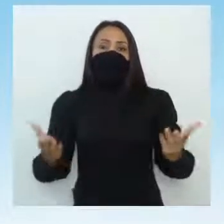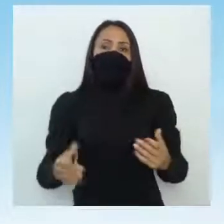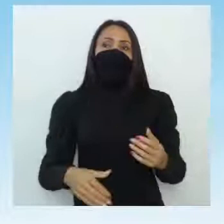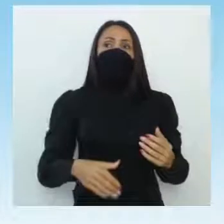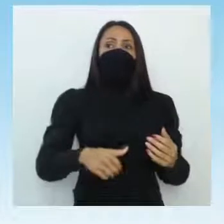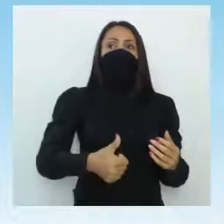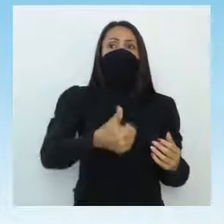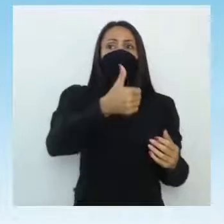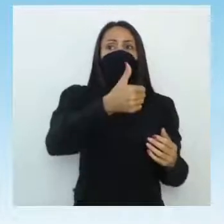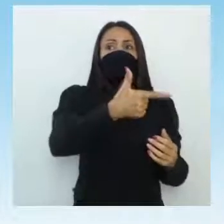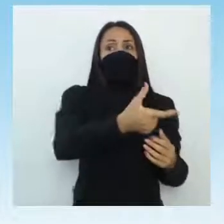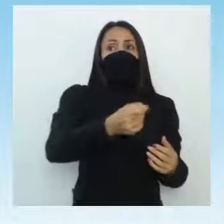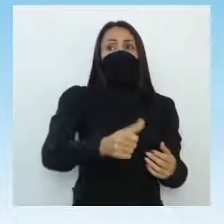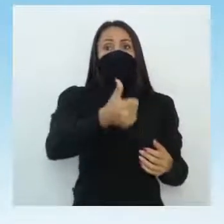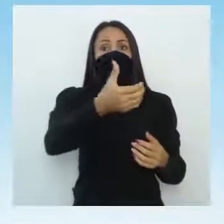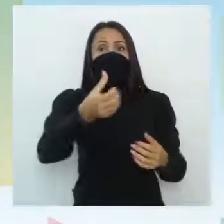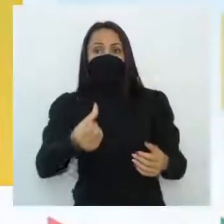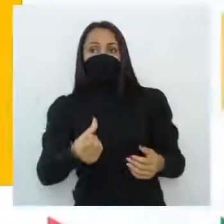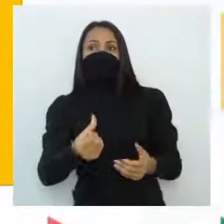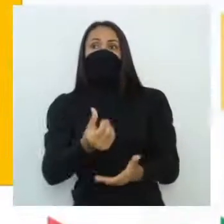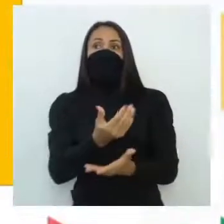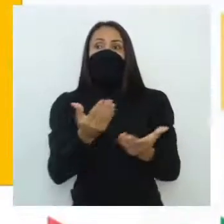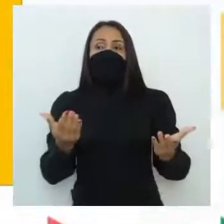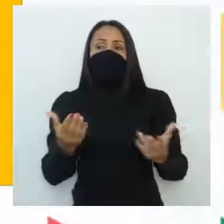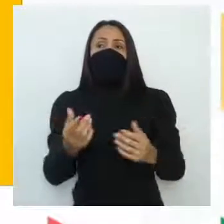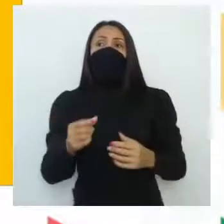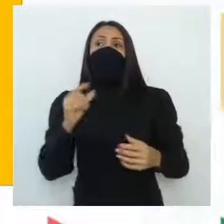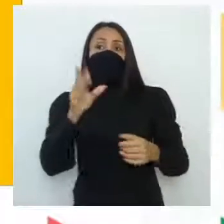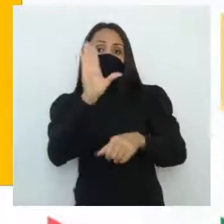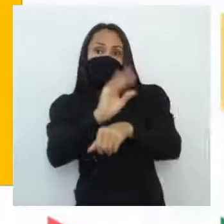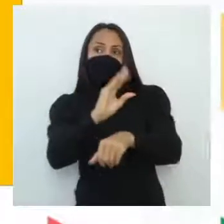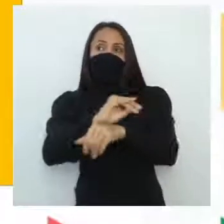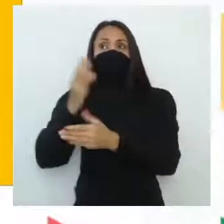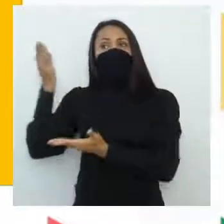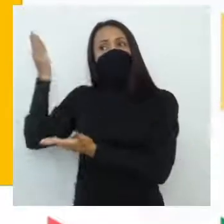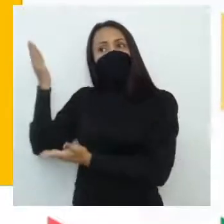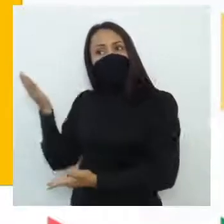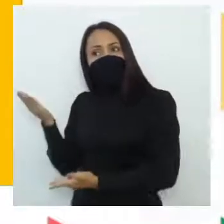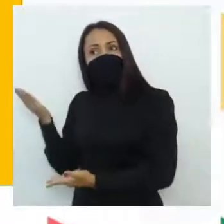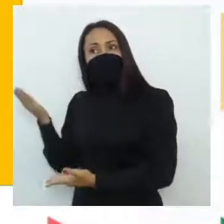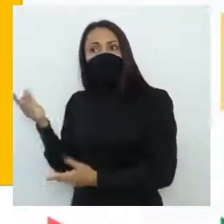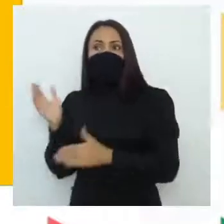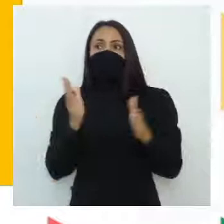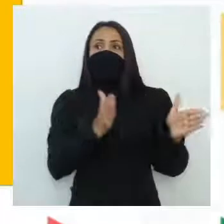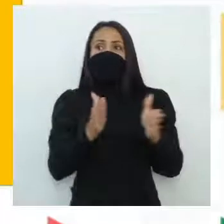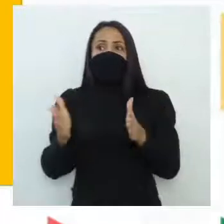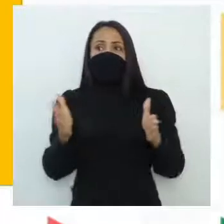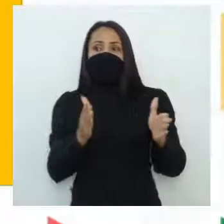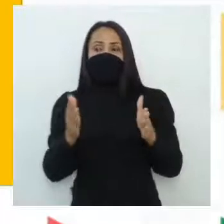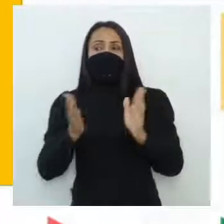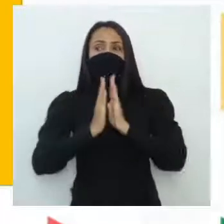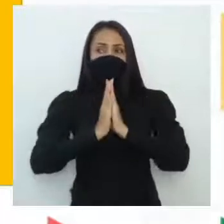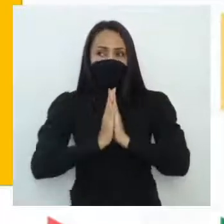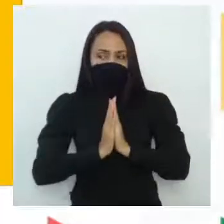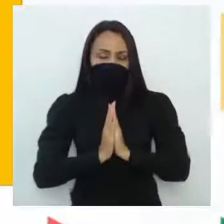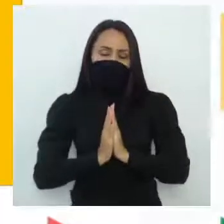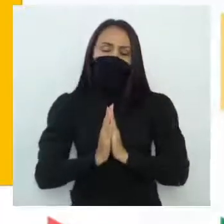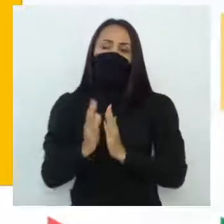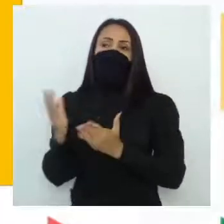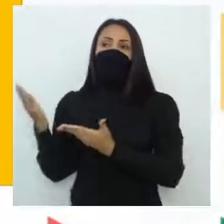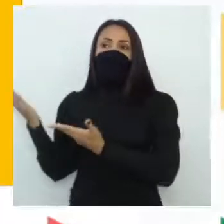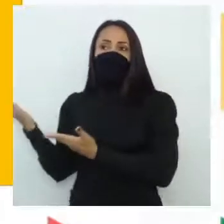como eu falei. Nós temos aqui na tela uma fotografia da época da missa, em que ela